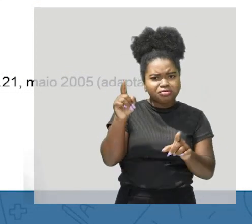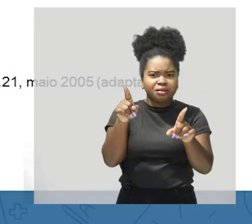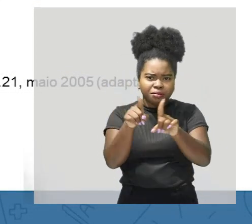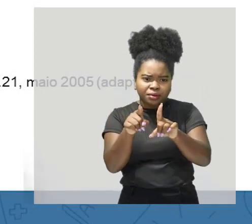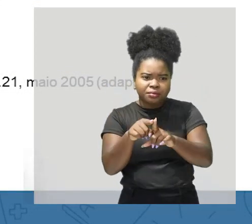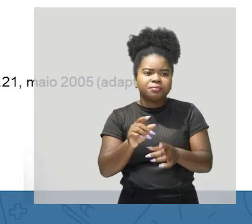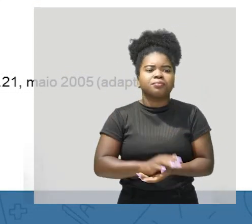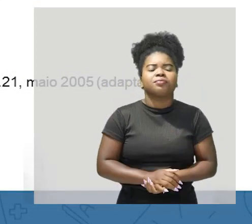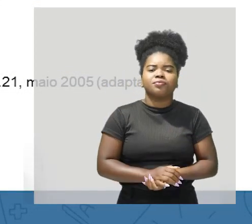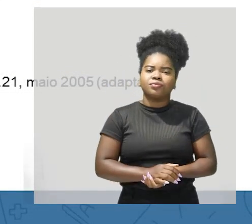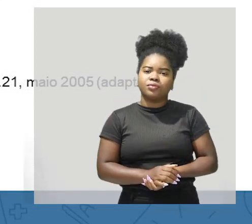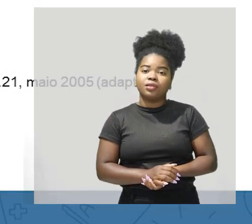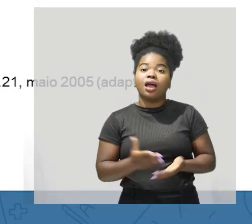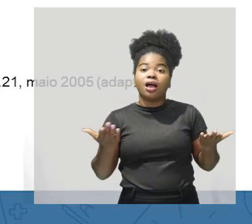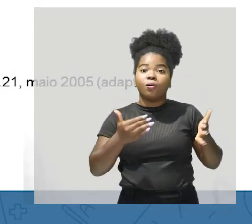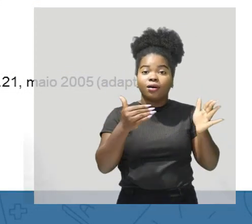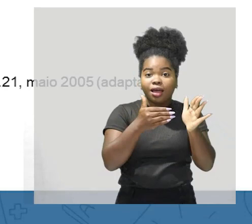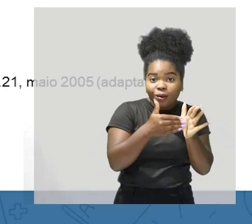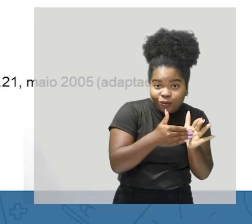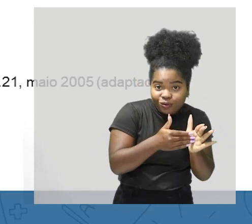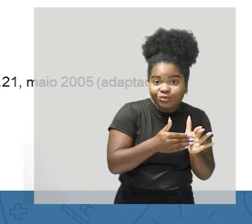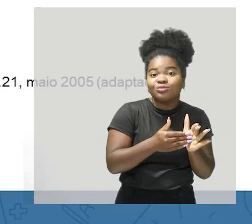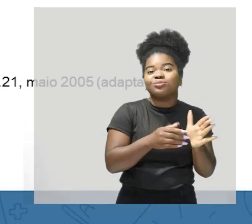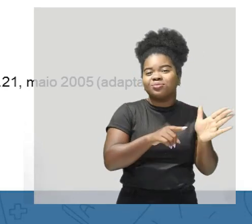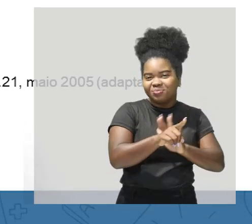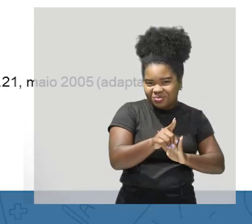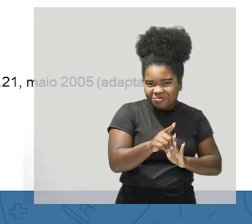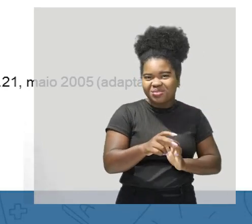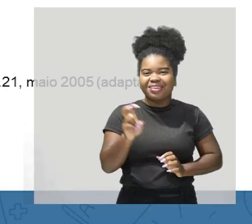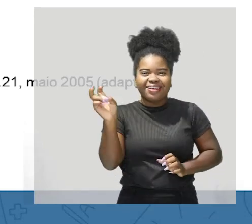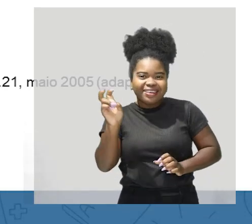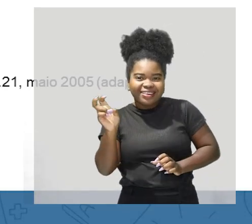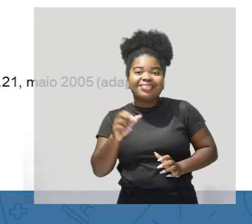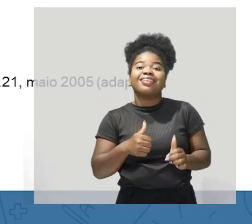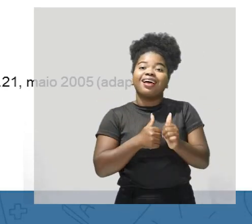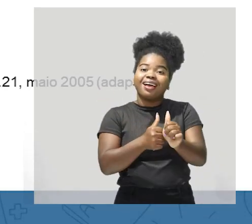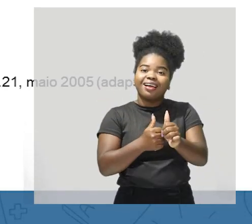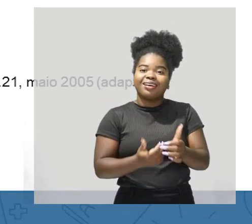né? Bom, vamos para a última questão, questão número 5.